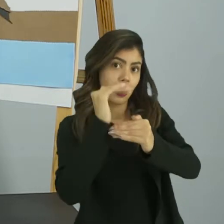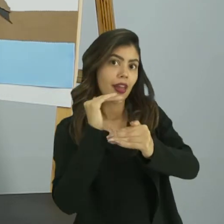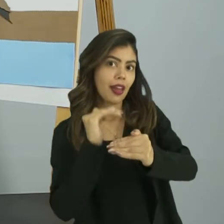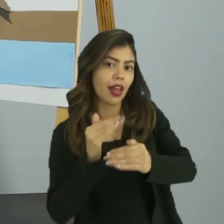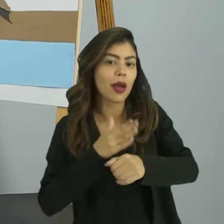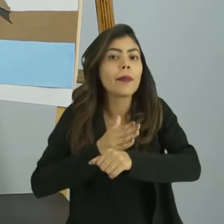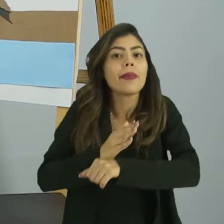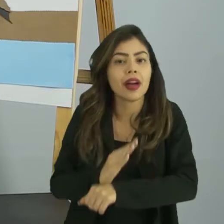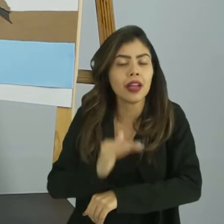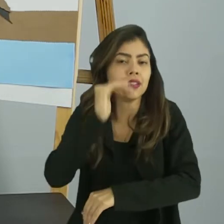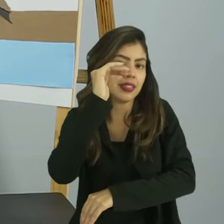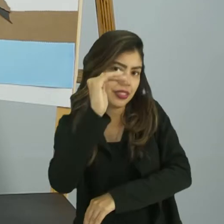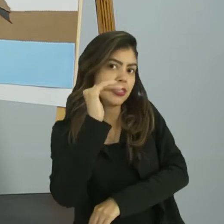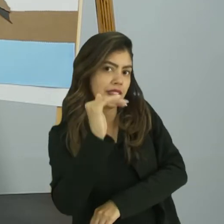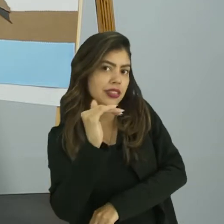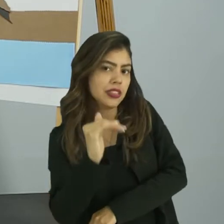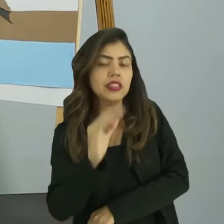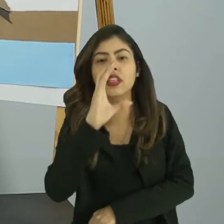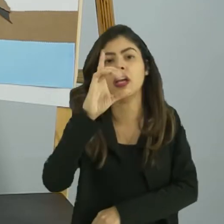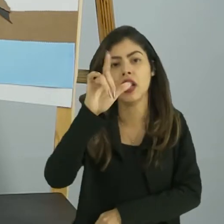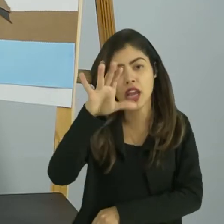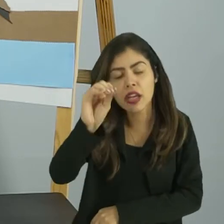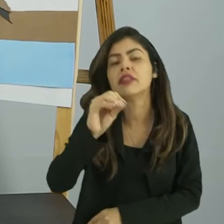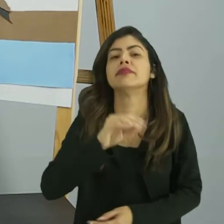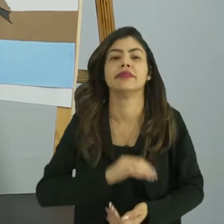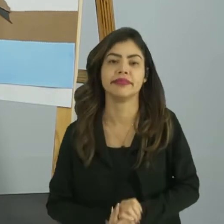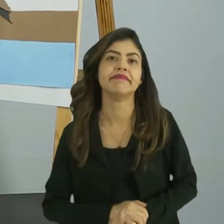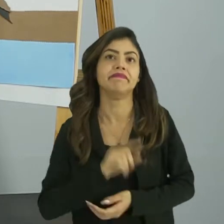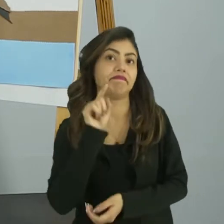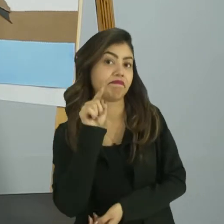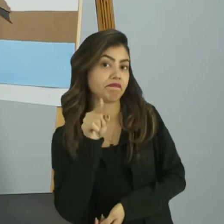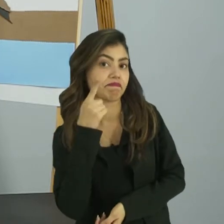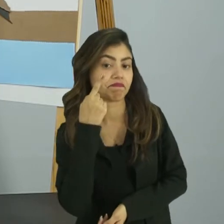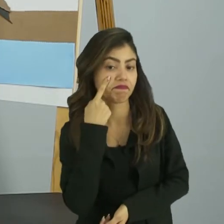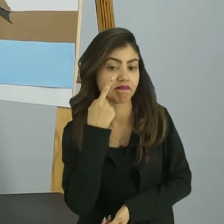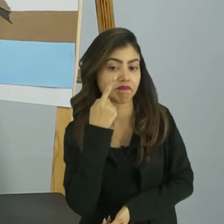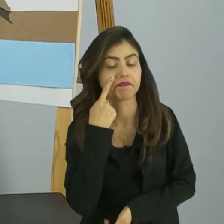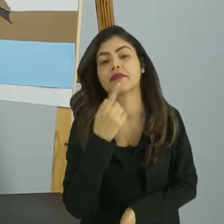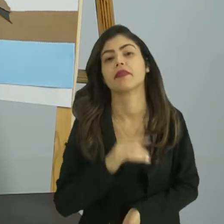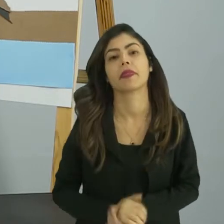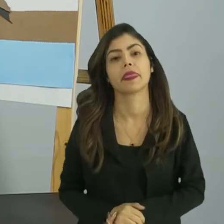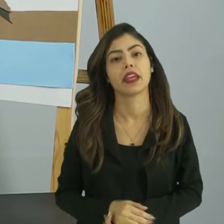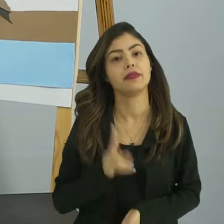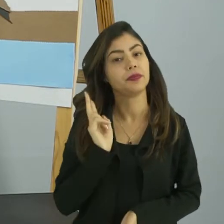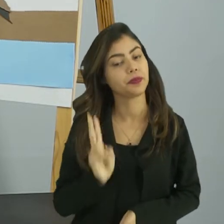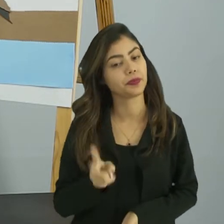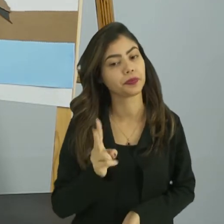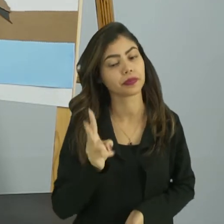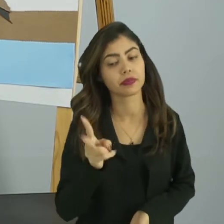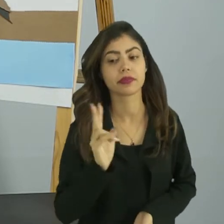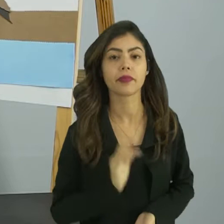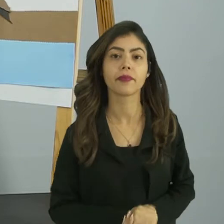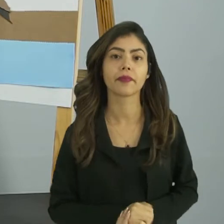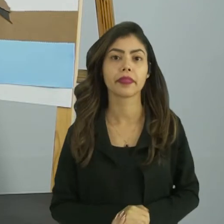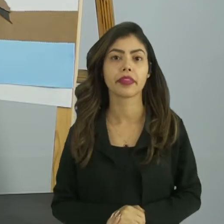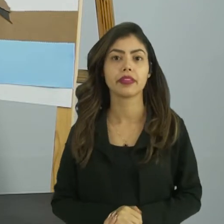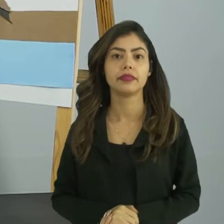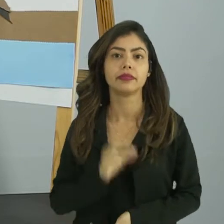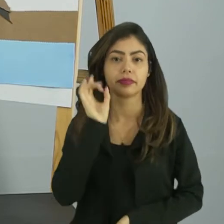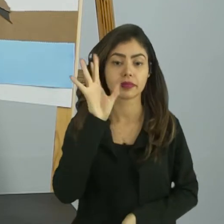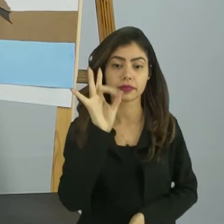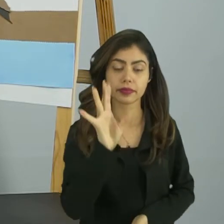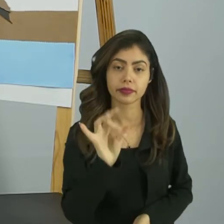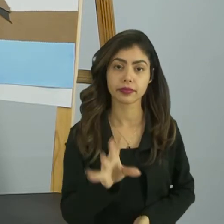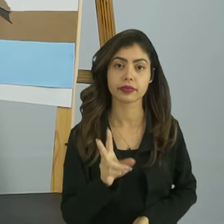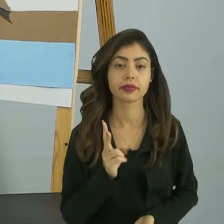por fases, ciclos. E a planta, olha só, a gente vai continuar e a cada vez